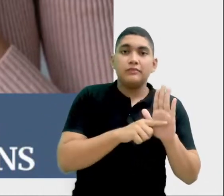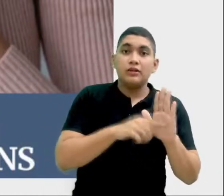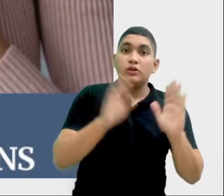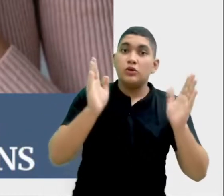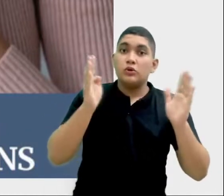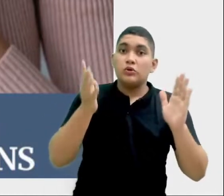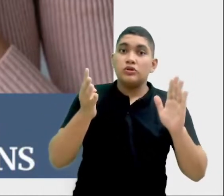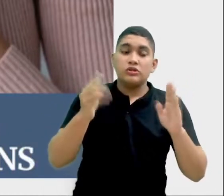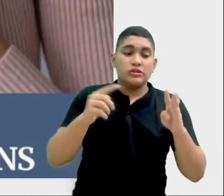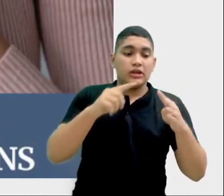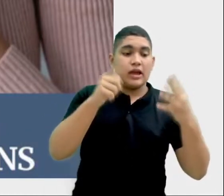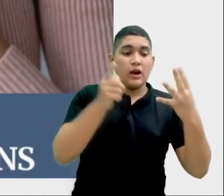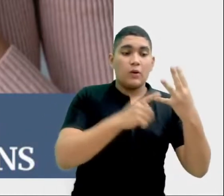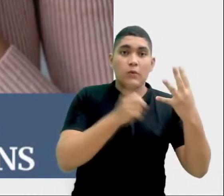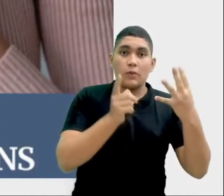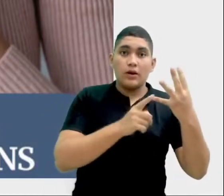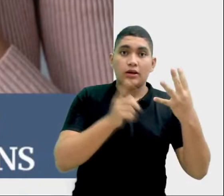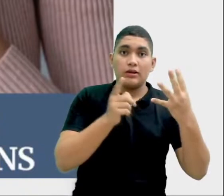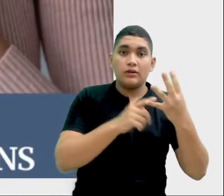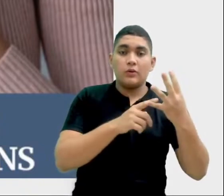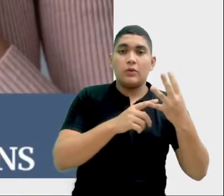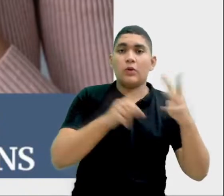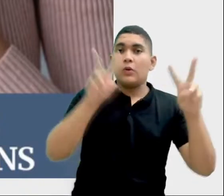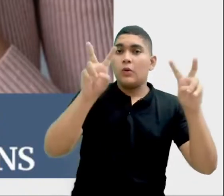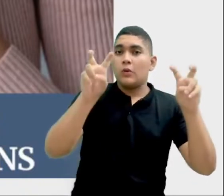número 4, que tem por tema